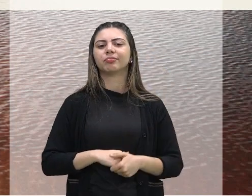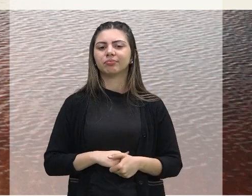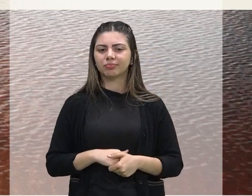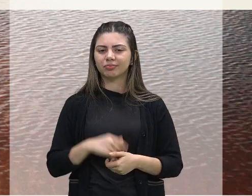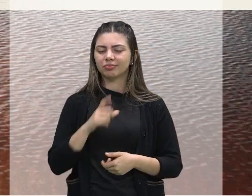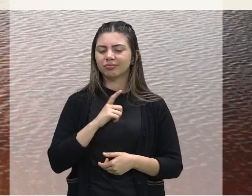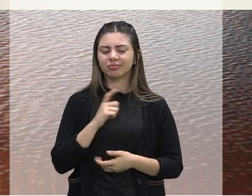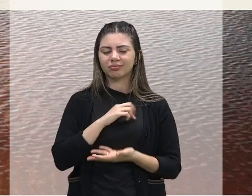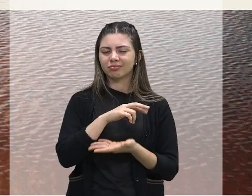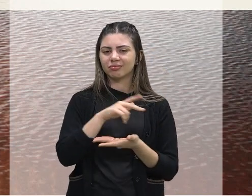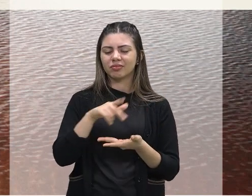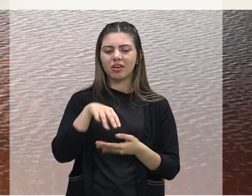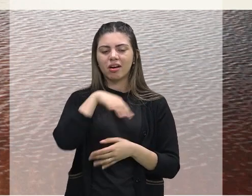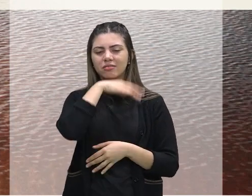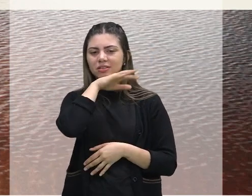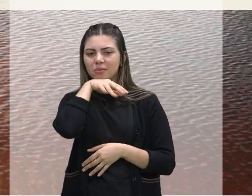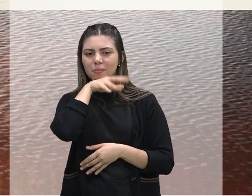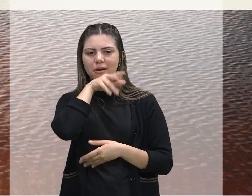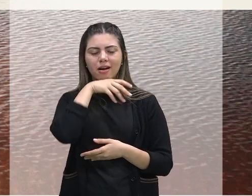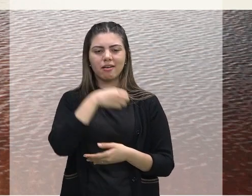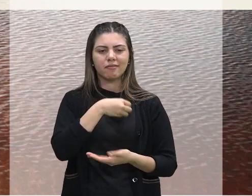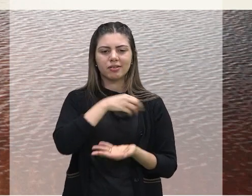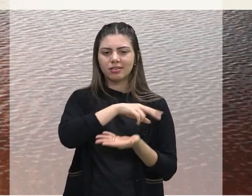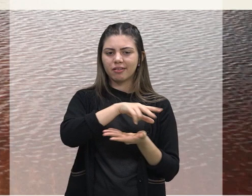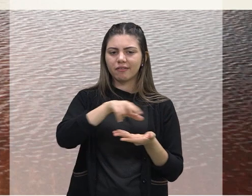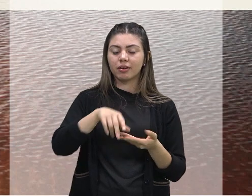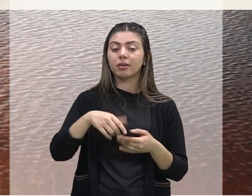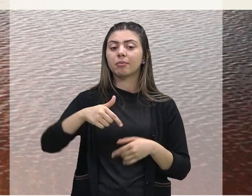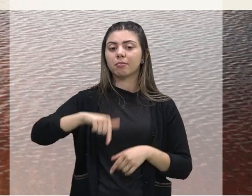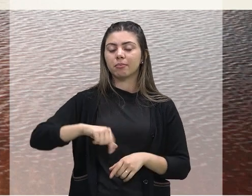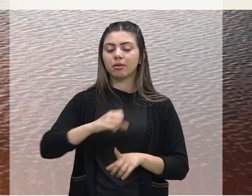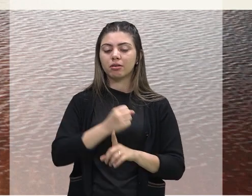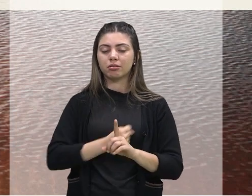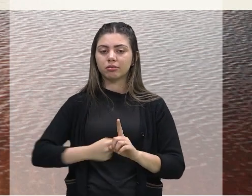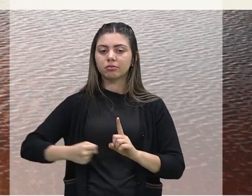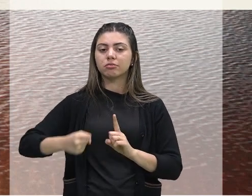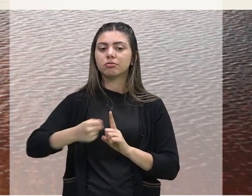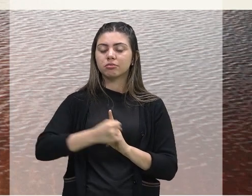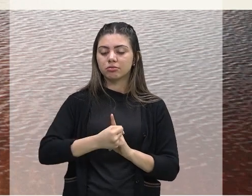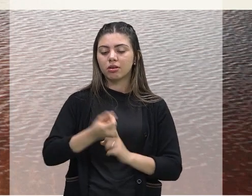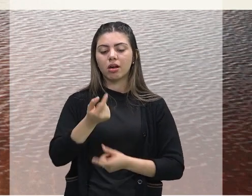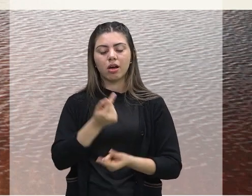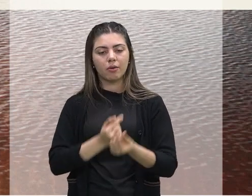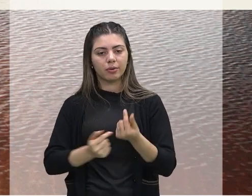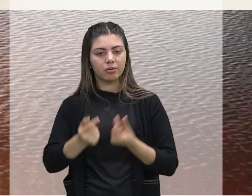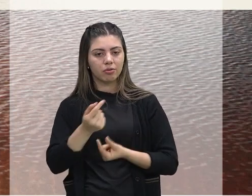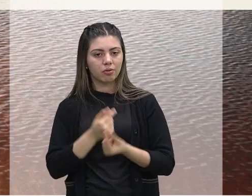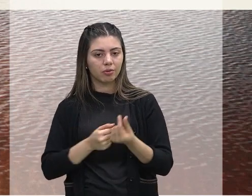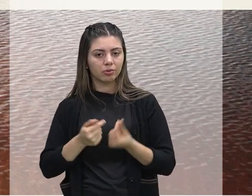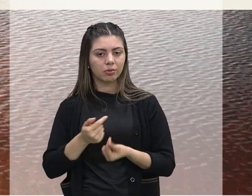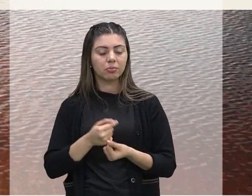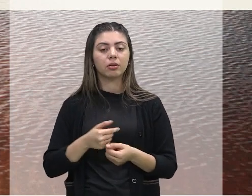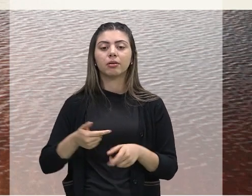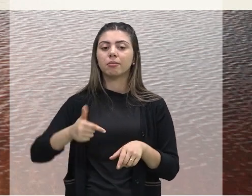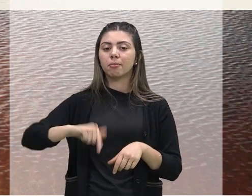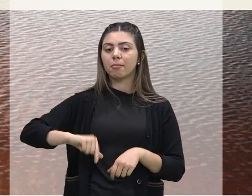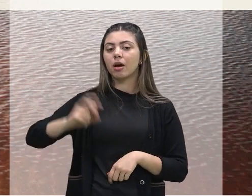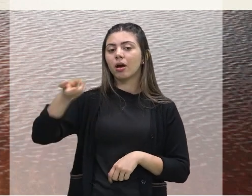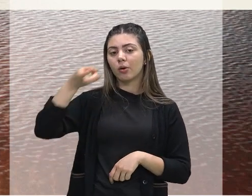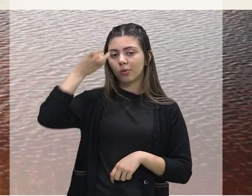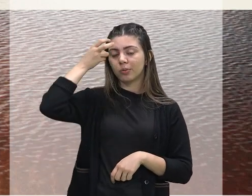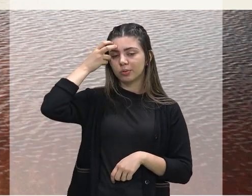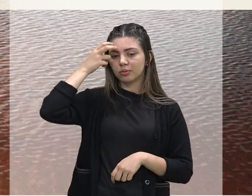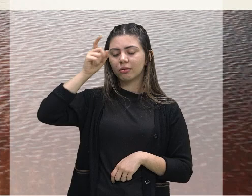uma flora, também social, também econômica e também cultural. Tem